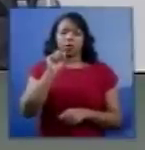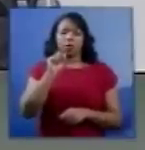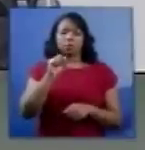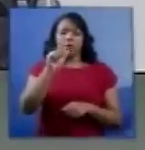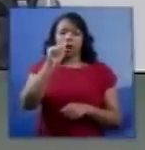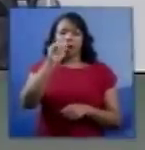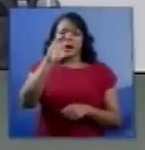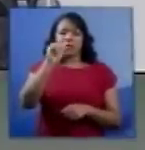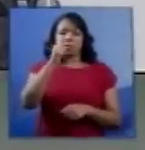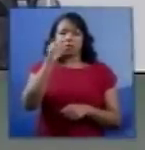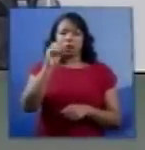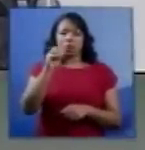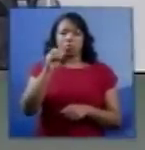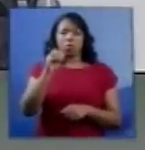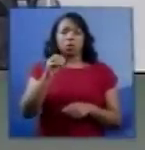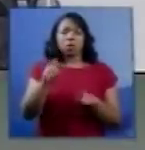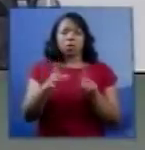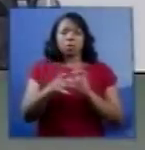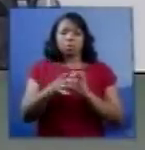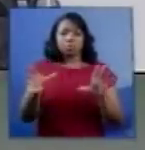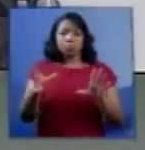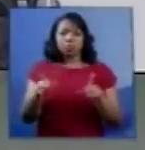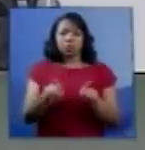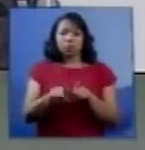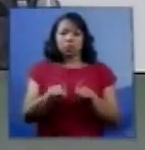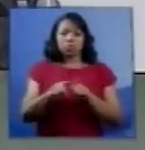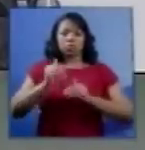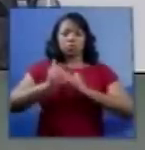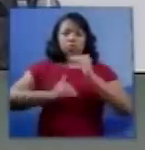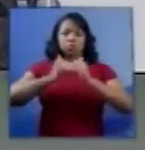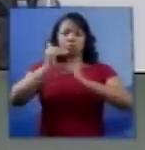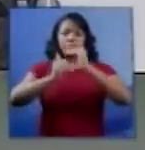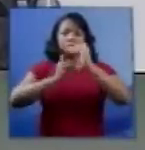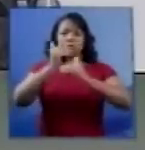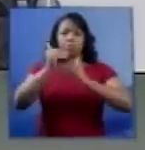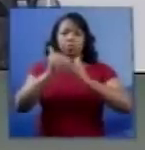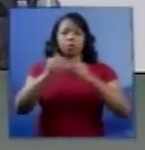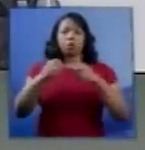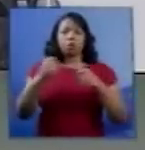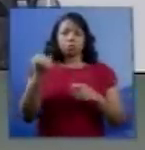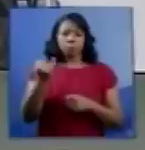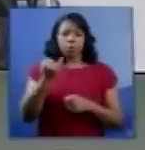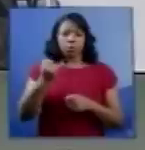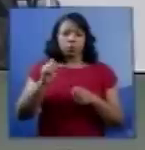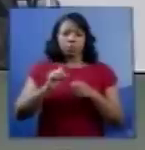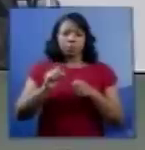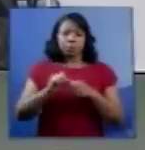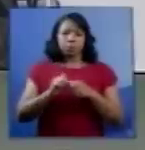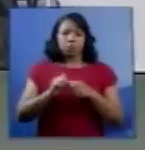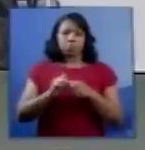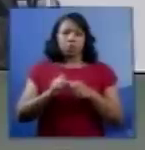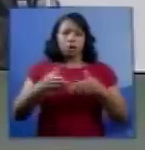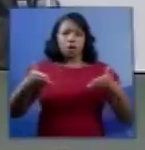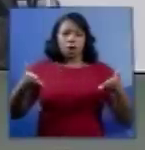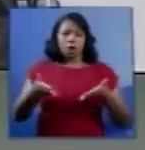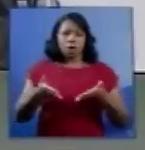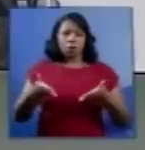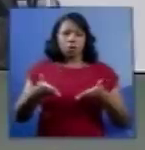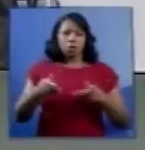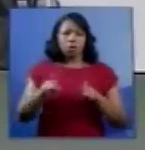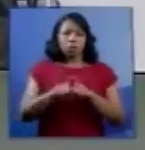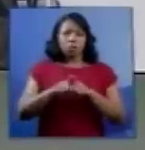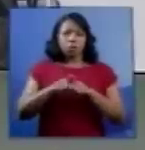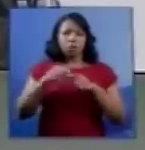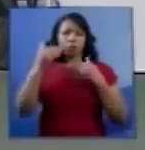ção descumprimento permitiu esse desenvolvimento necessário e cauteloso que nós estamos tendo Graças